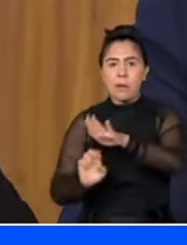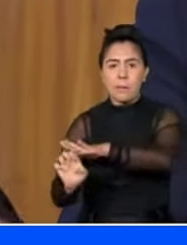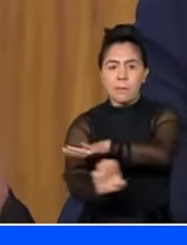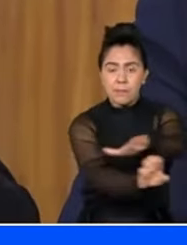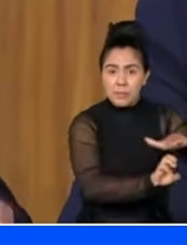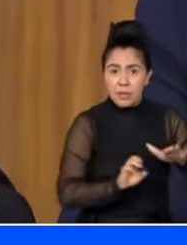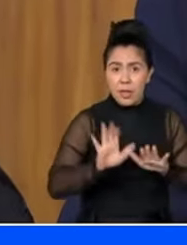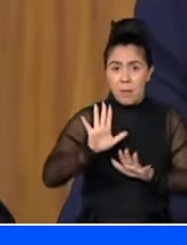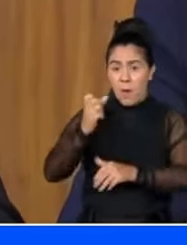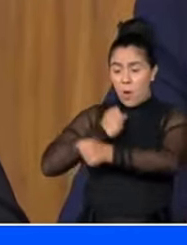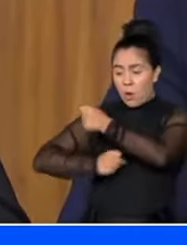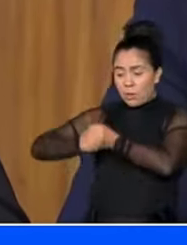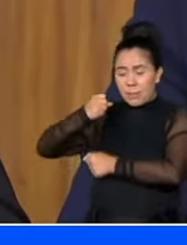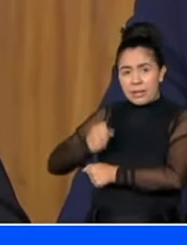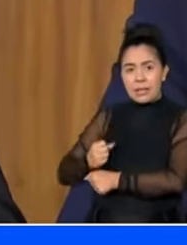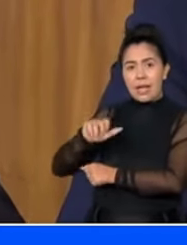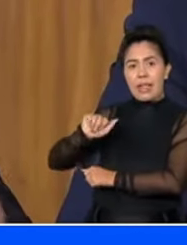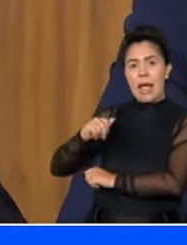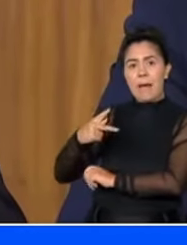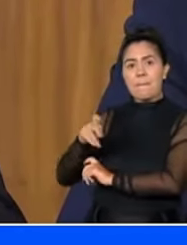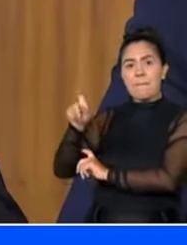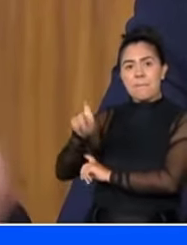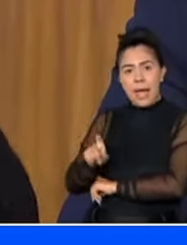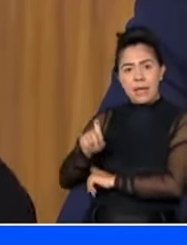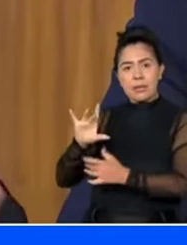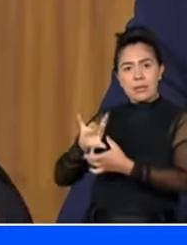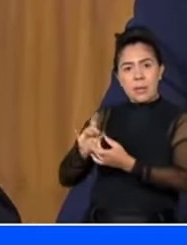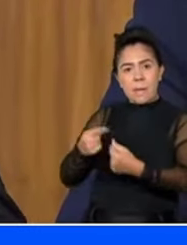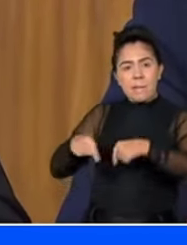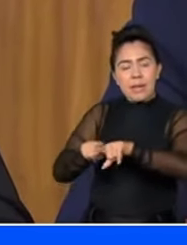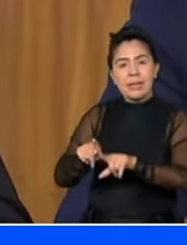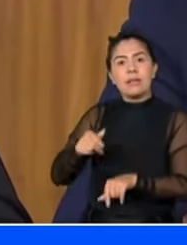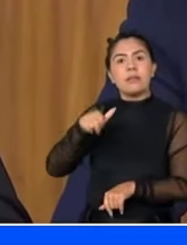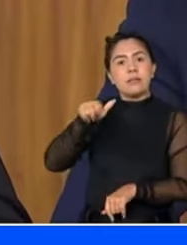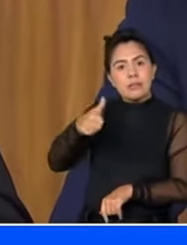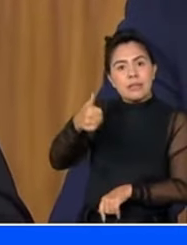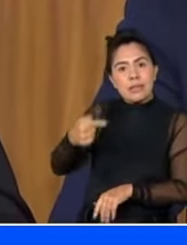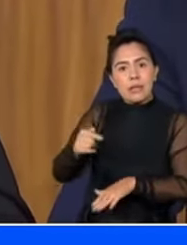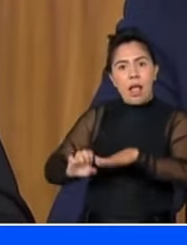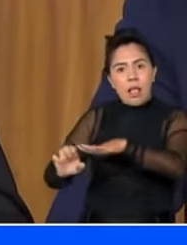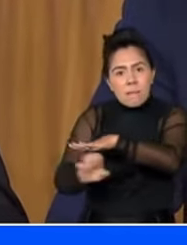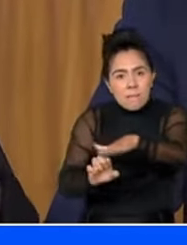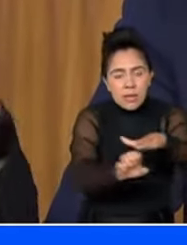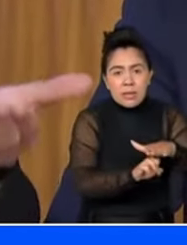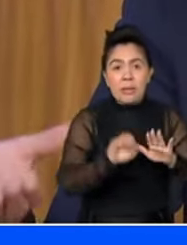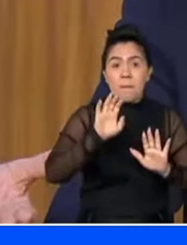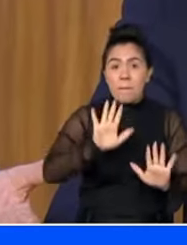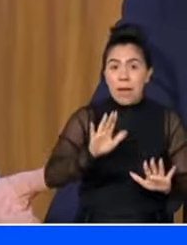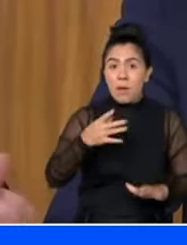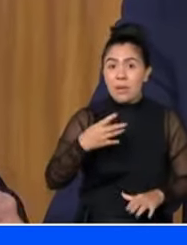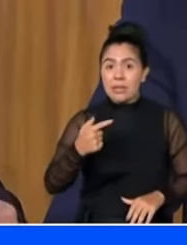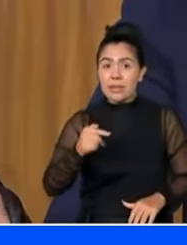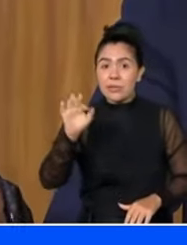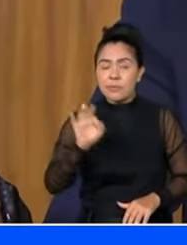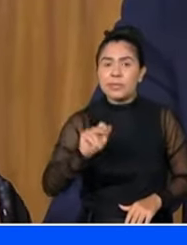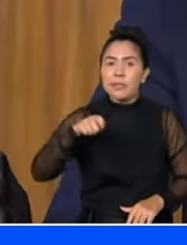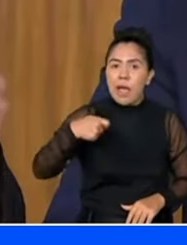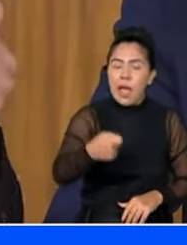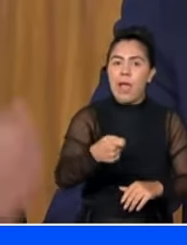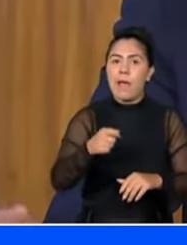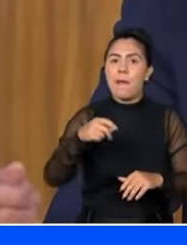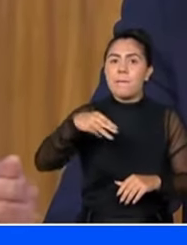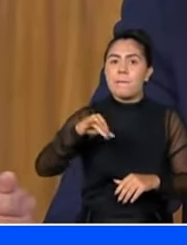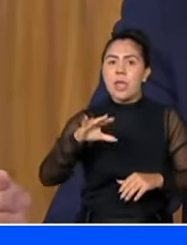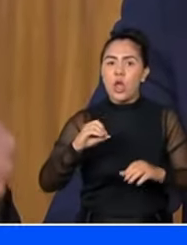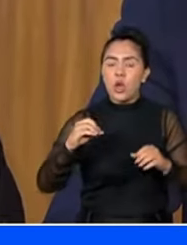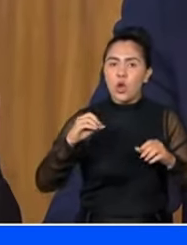passado com 17 mil empresas, 40% delas microempresas. E isso não para de crescer, nós vamos ter que. Essa